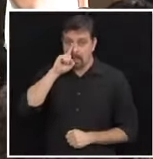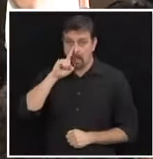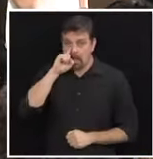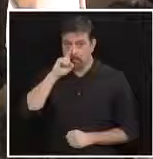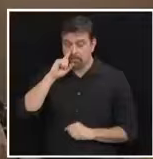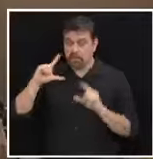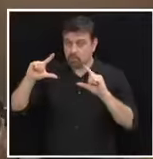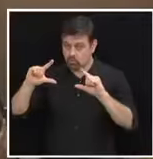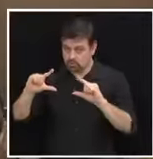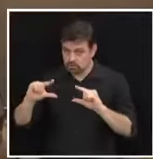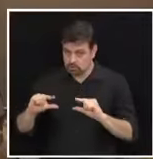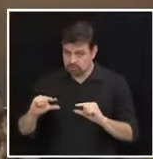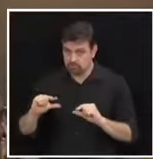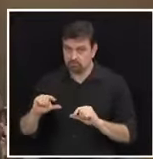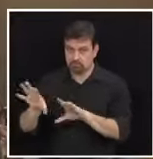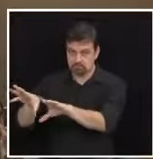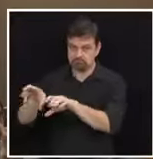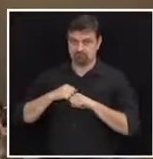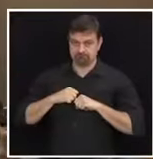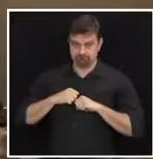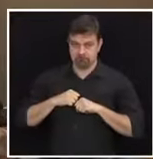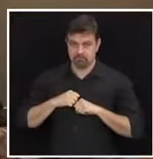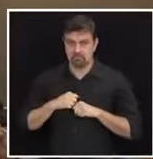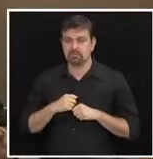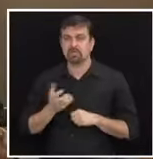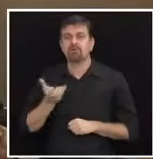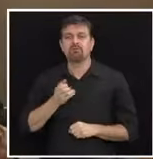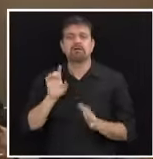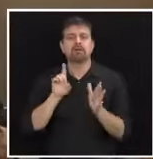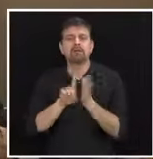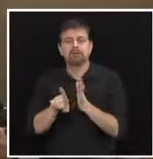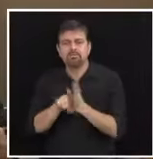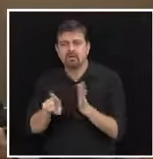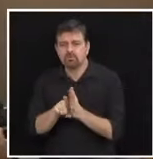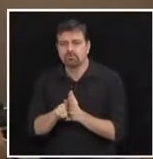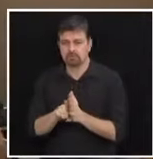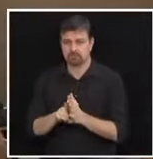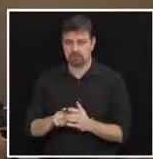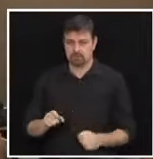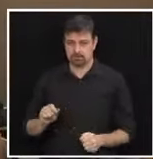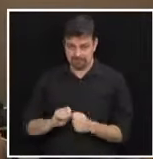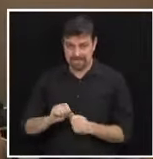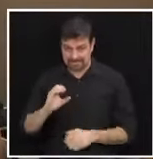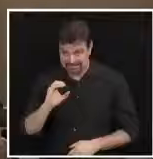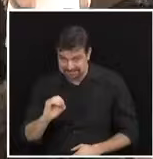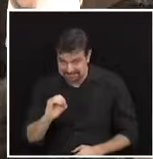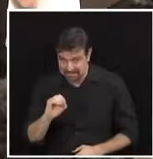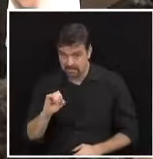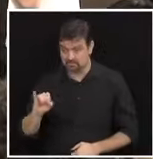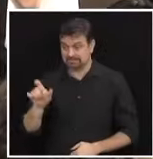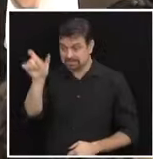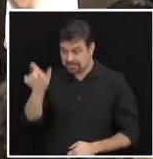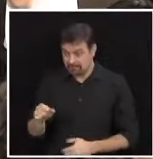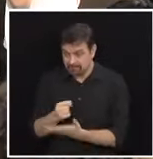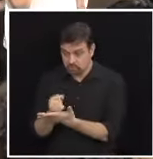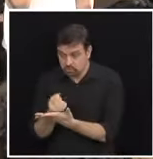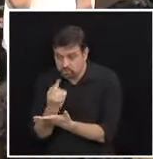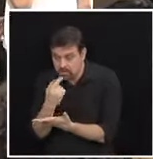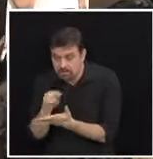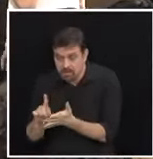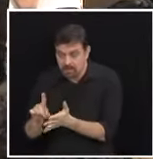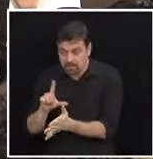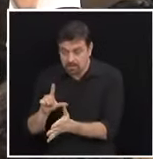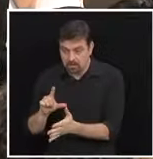pegar a doença. Eu gostaria de saber se essa redução se reduz a zero ou se ainda tem algum risco da pessoa